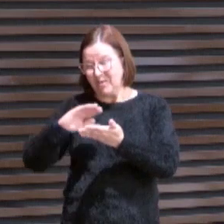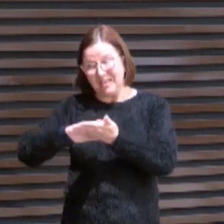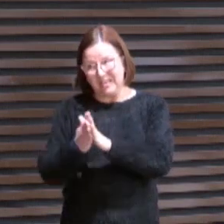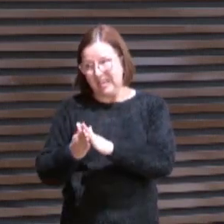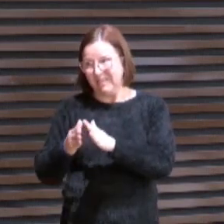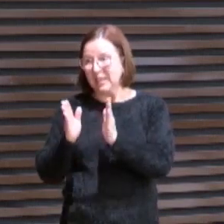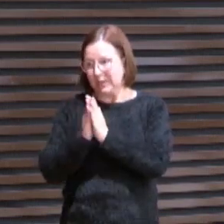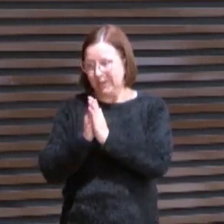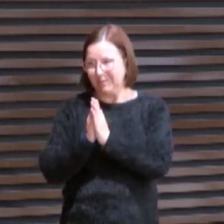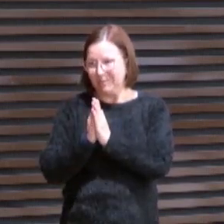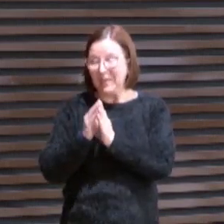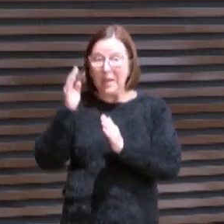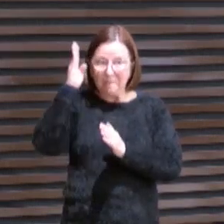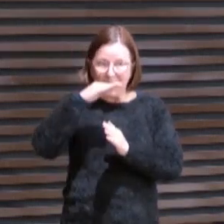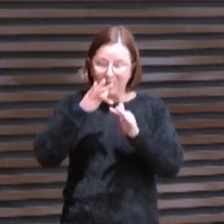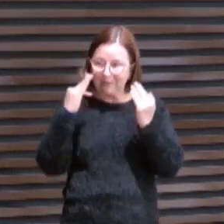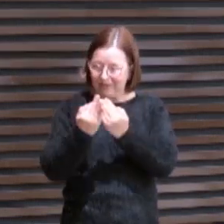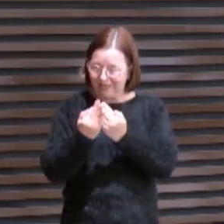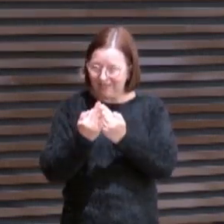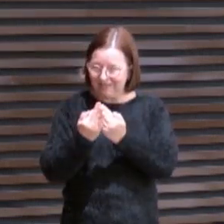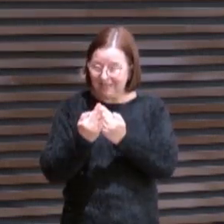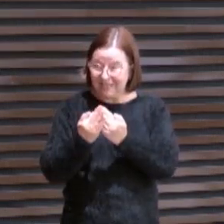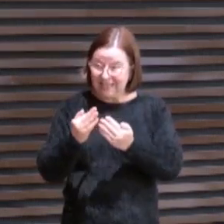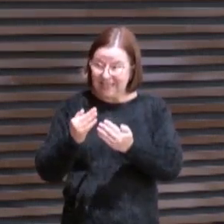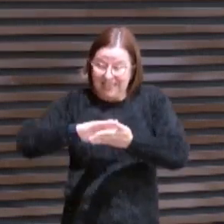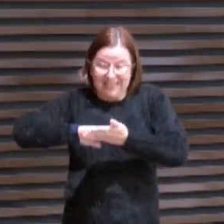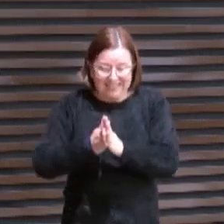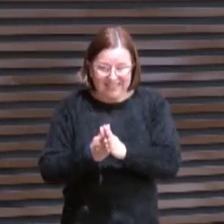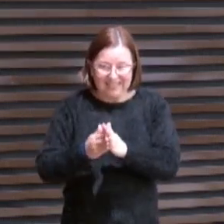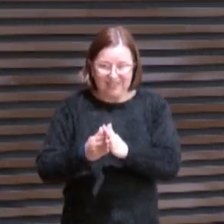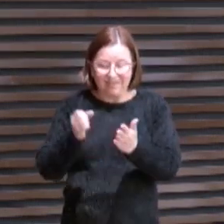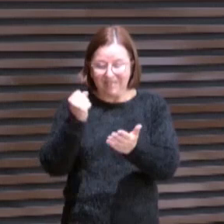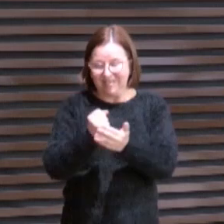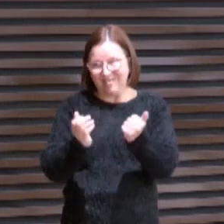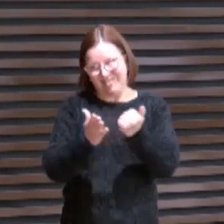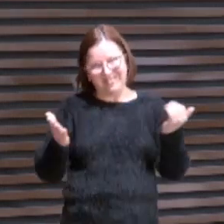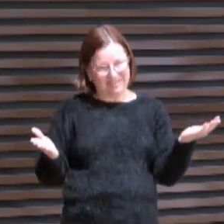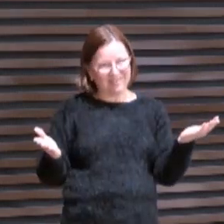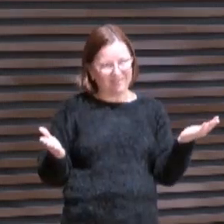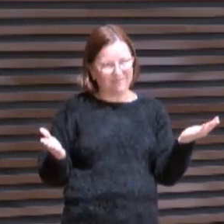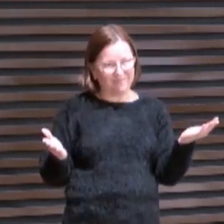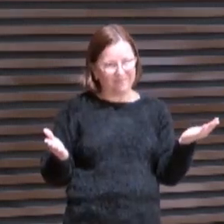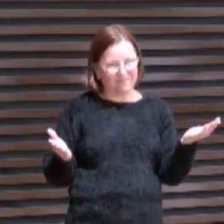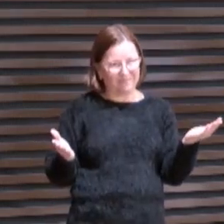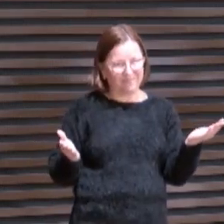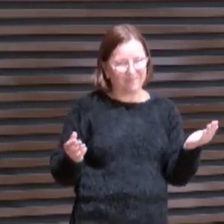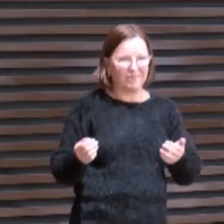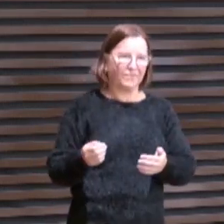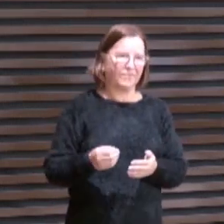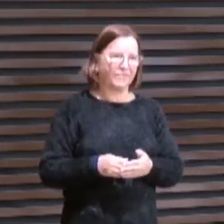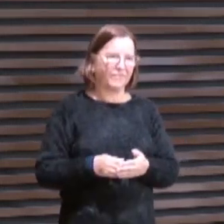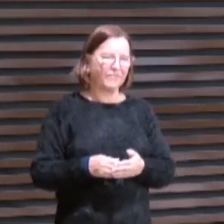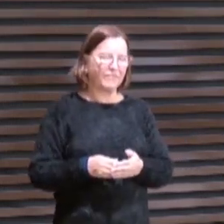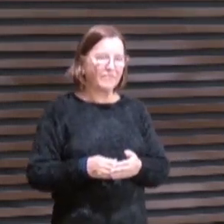Maldição familiar sai por crucificação. Esse negócio aí é tudo impressão que se